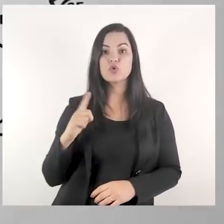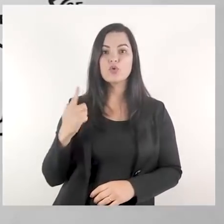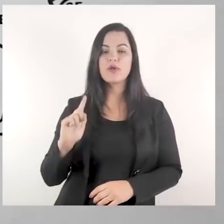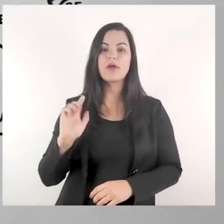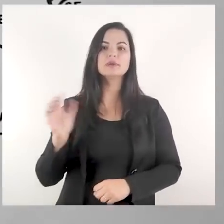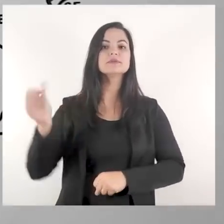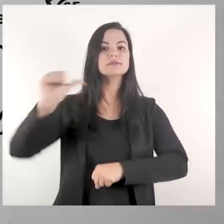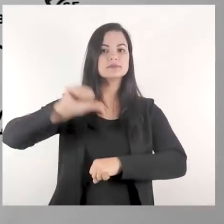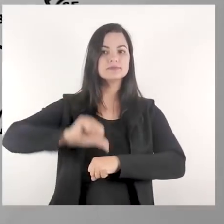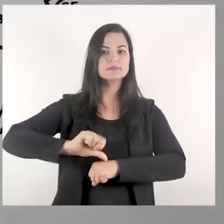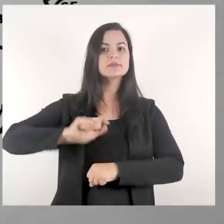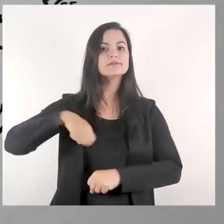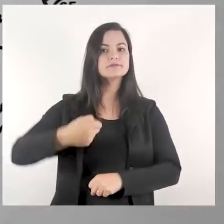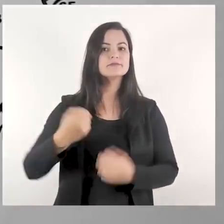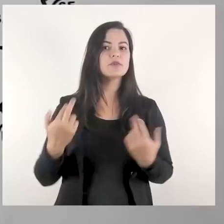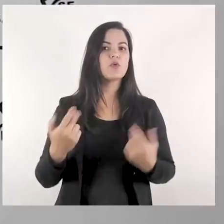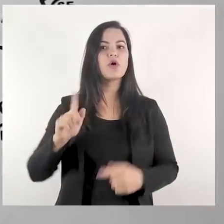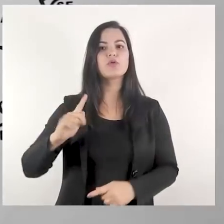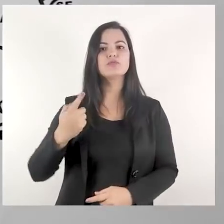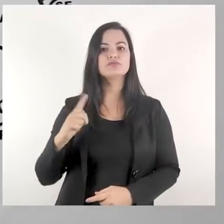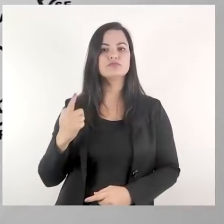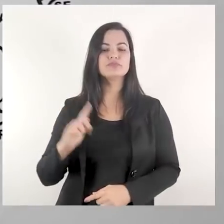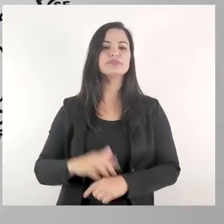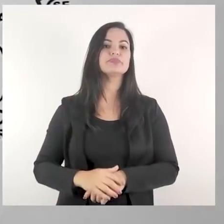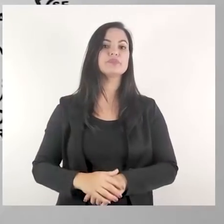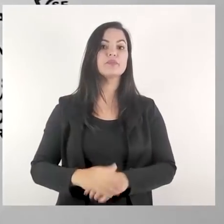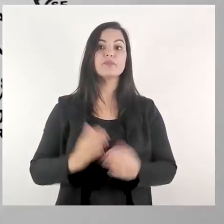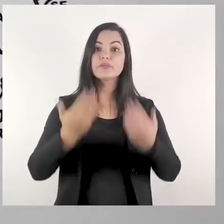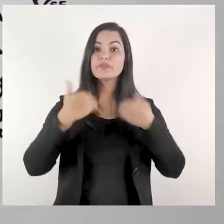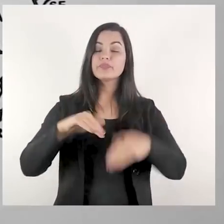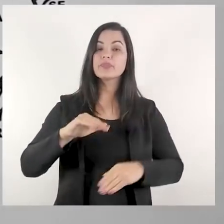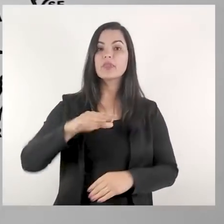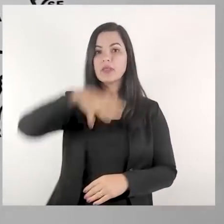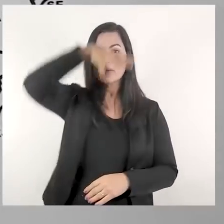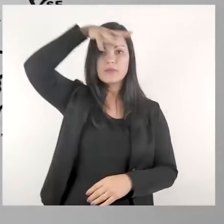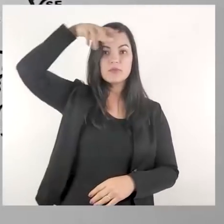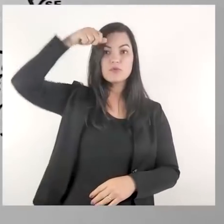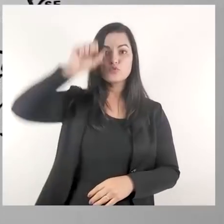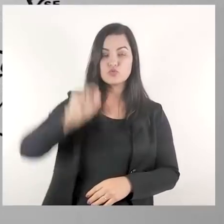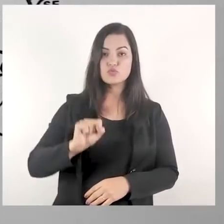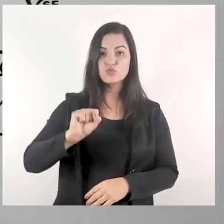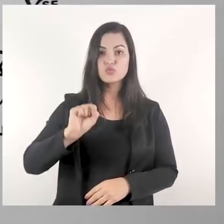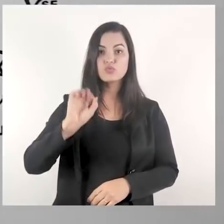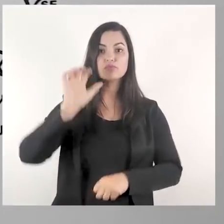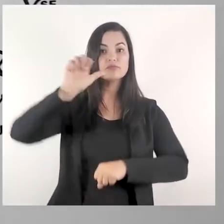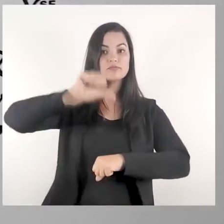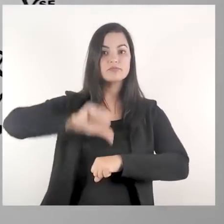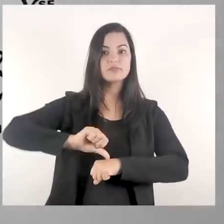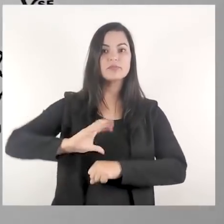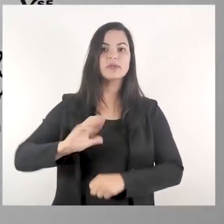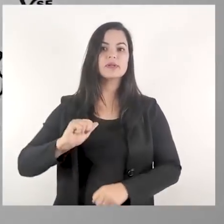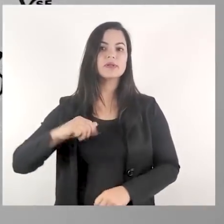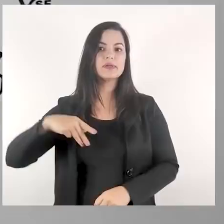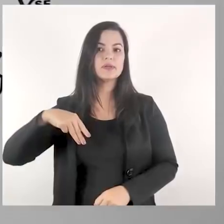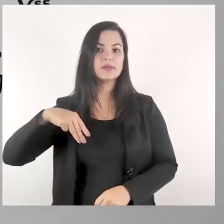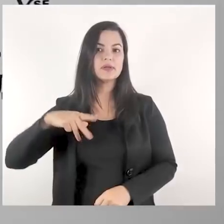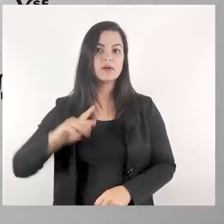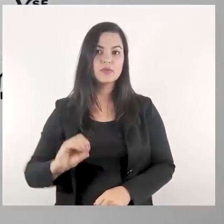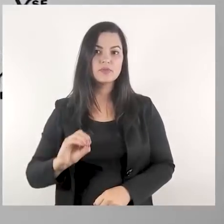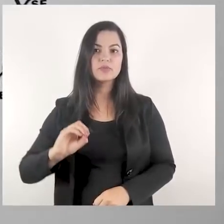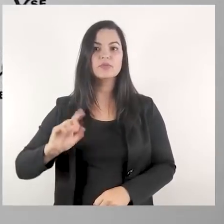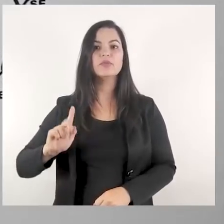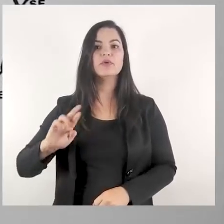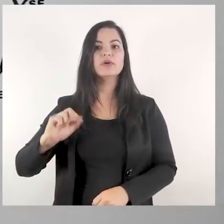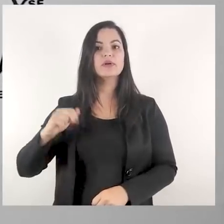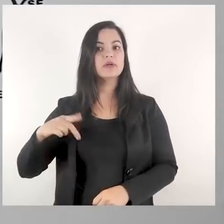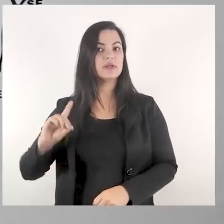Goiânia. E Mato Grosso do Sul, a capital é Campo Grande. O Distrito Federal,